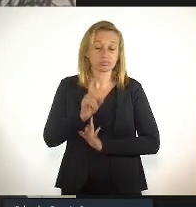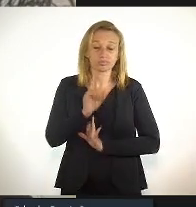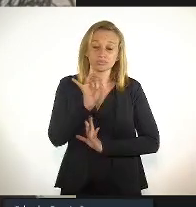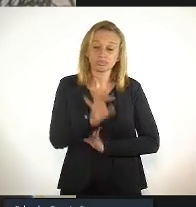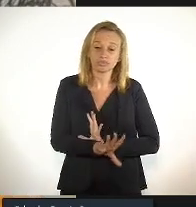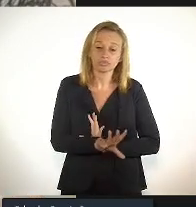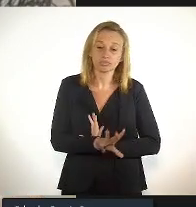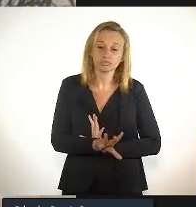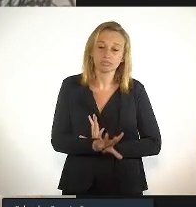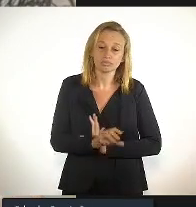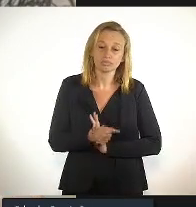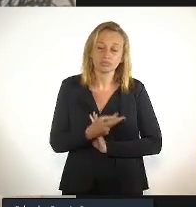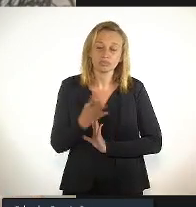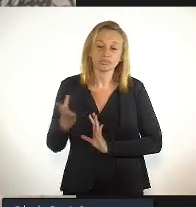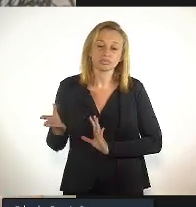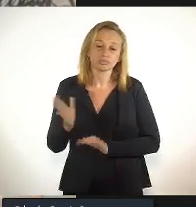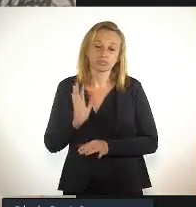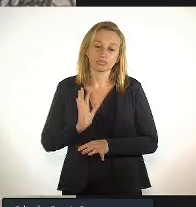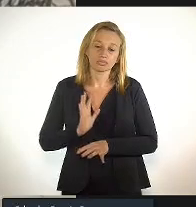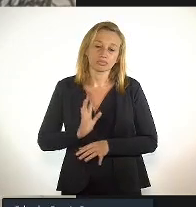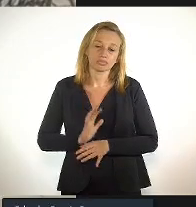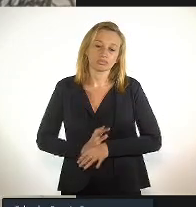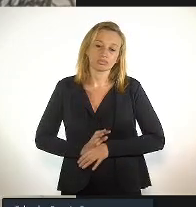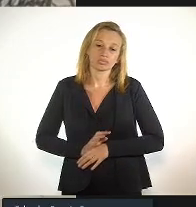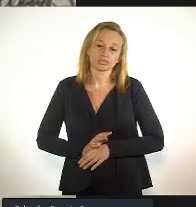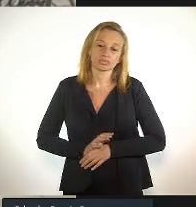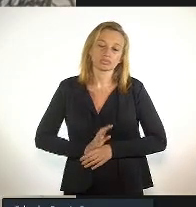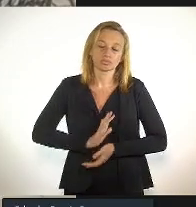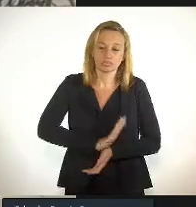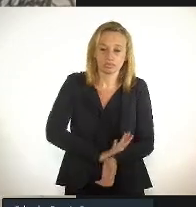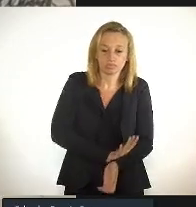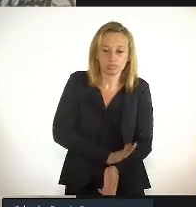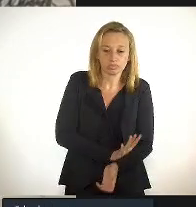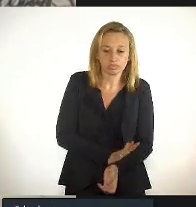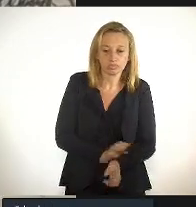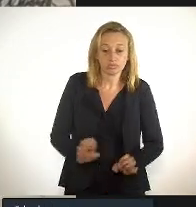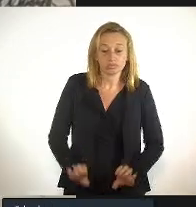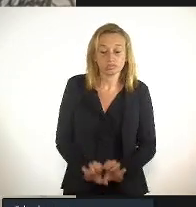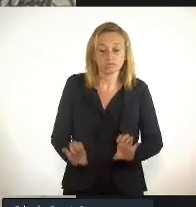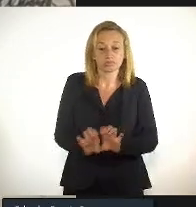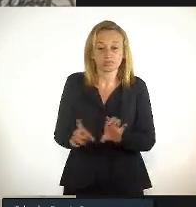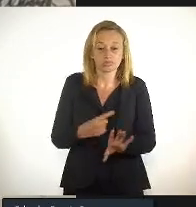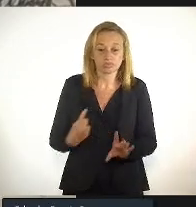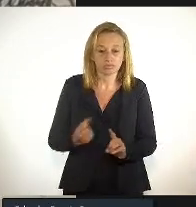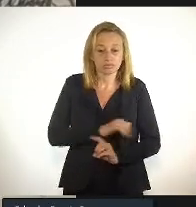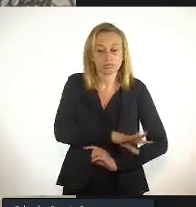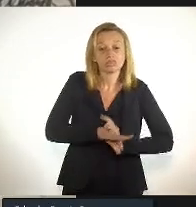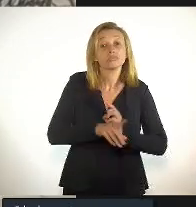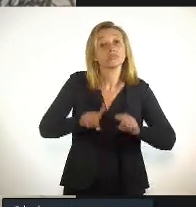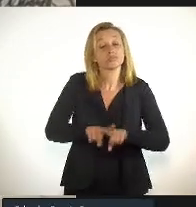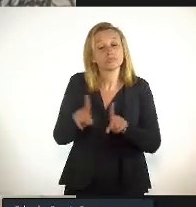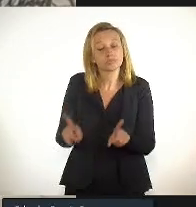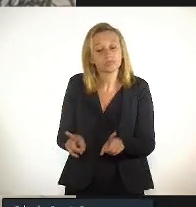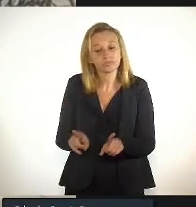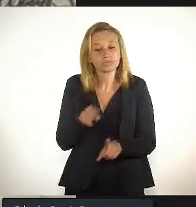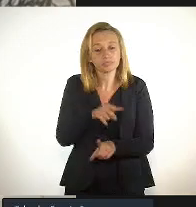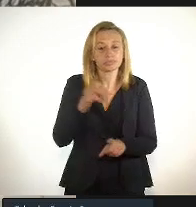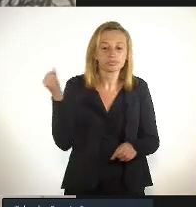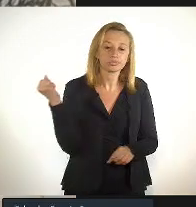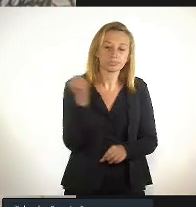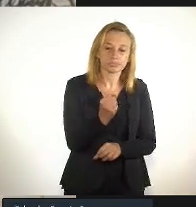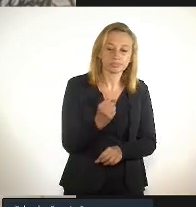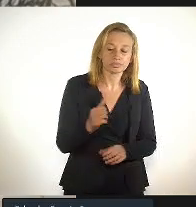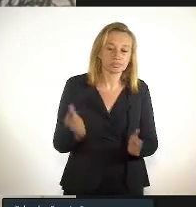o quanto que o racismo ele estrutura a nossa sociedade, mas o quanto que ele mata